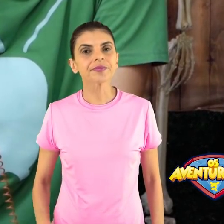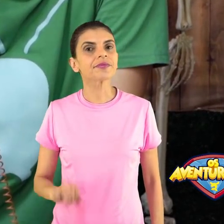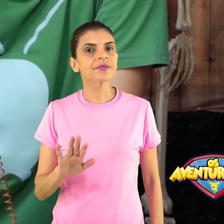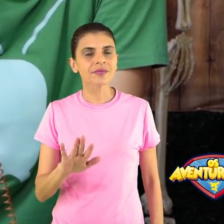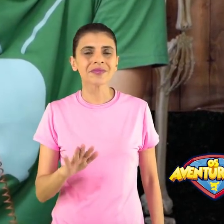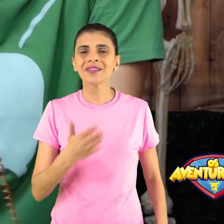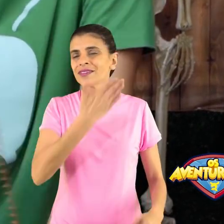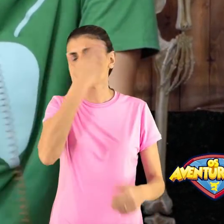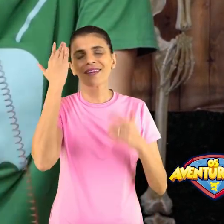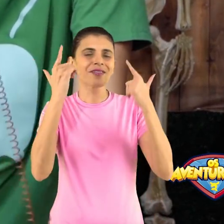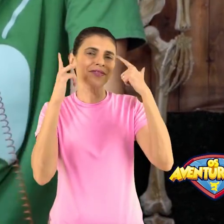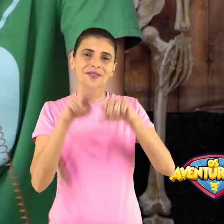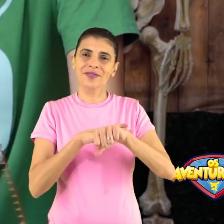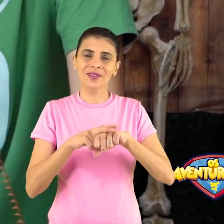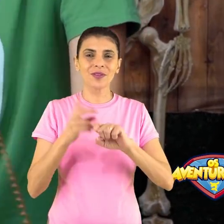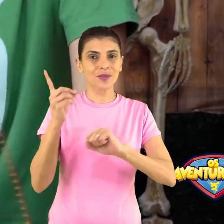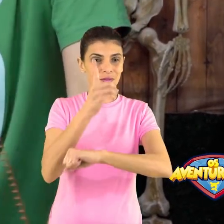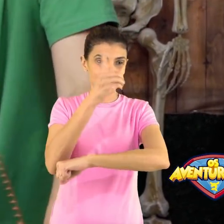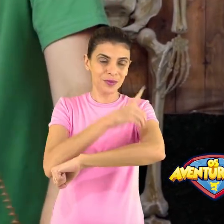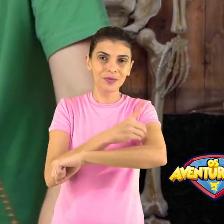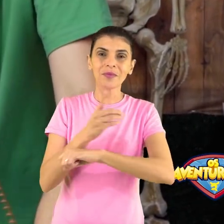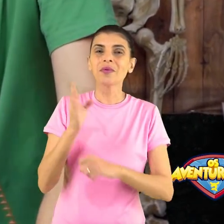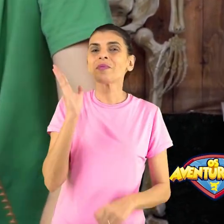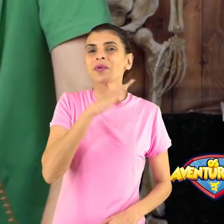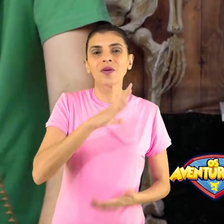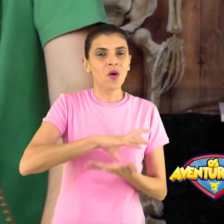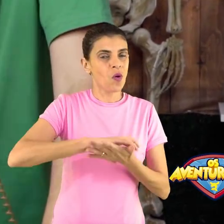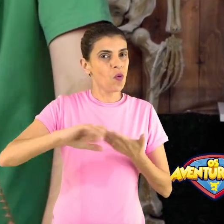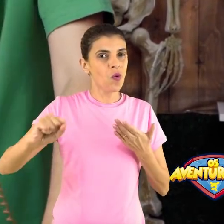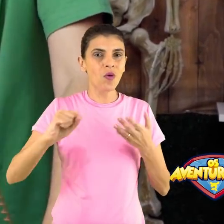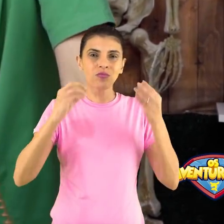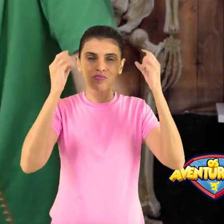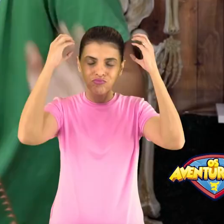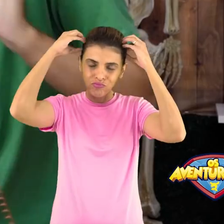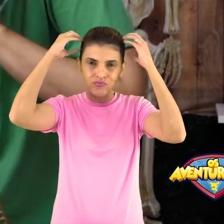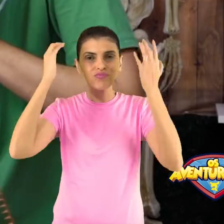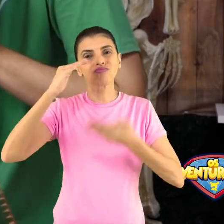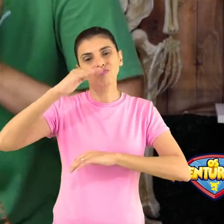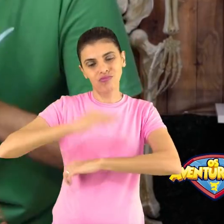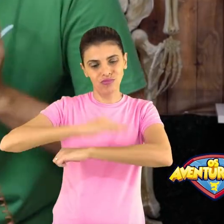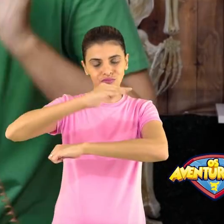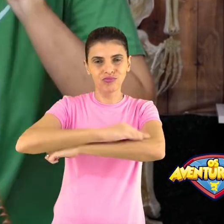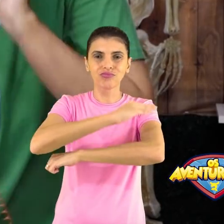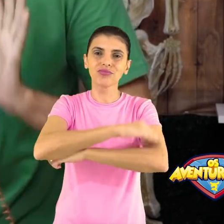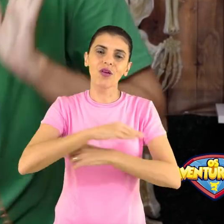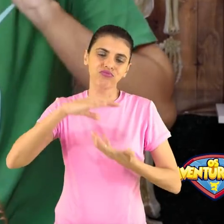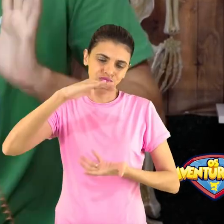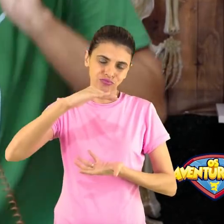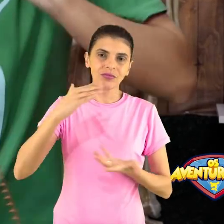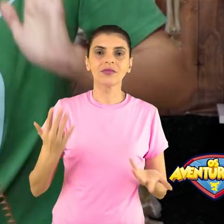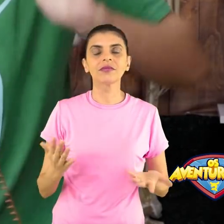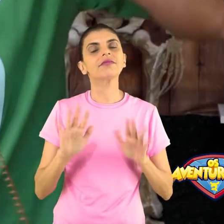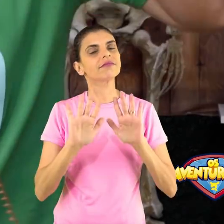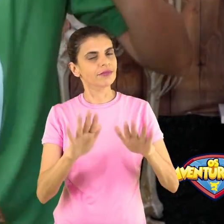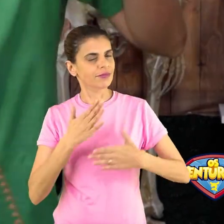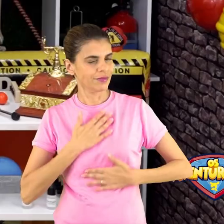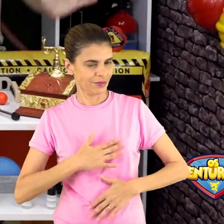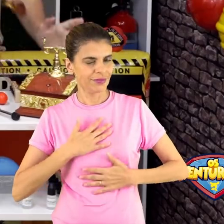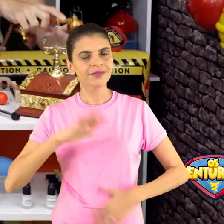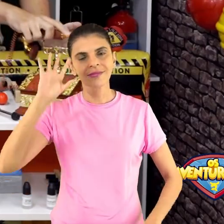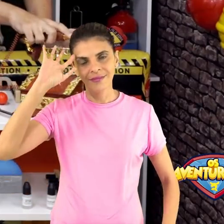Alô? Aventureiro Verde, o doutor Dinomal roubou o meu sapo de pelúcia. Calma, vamos